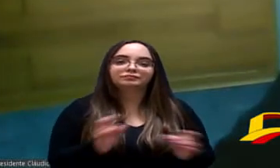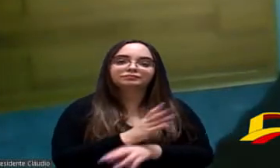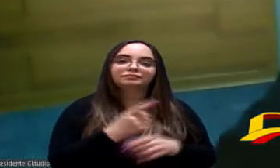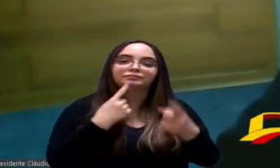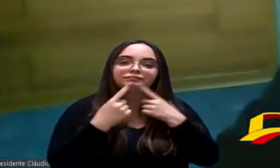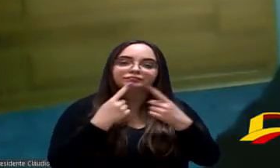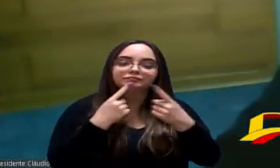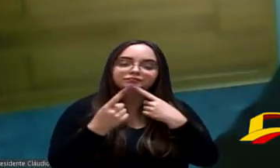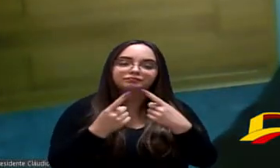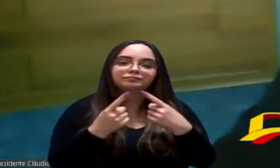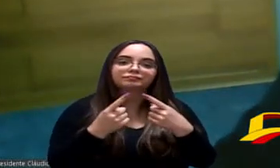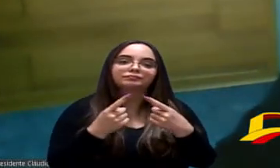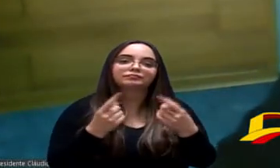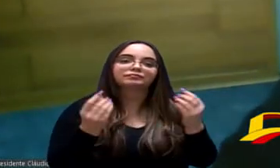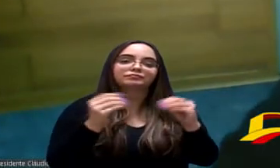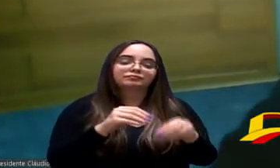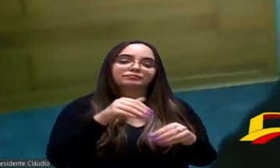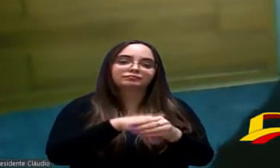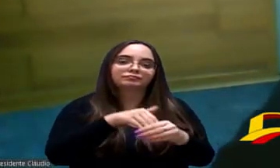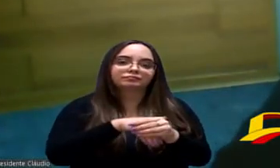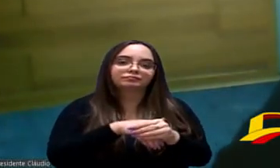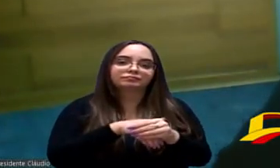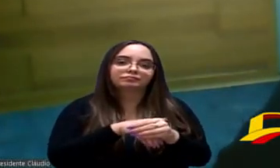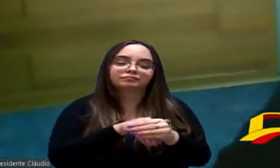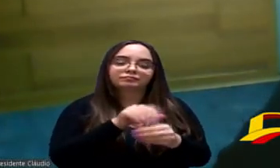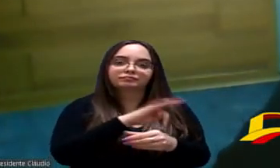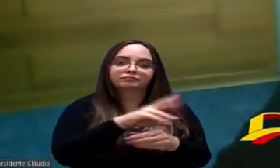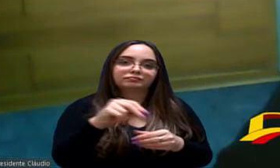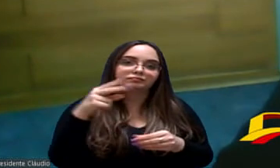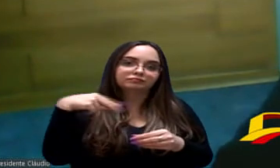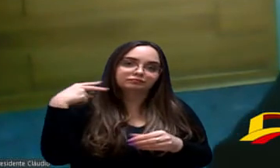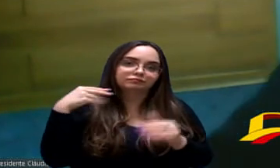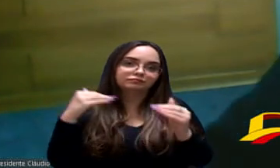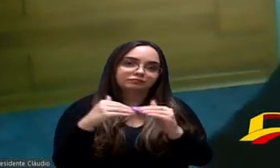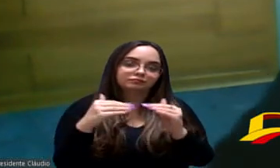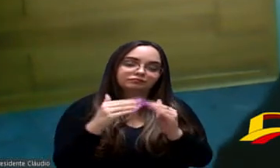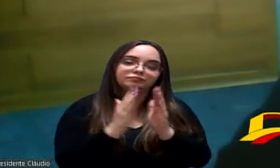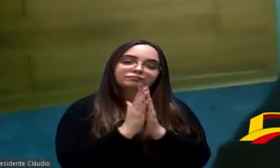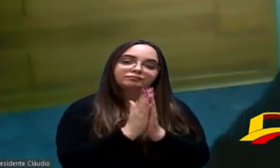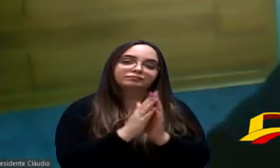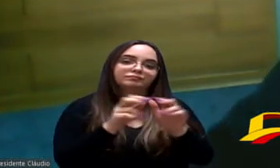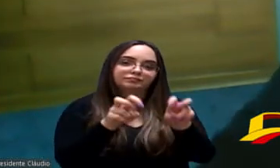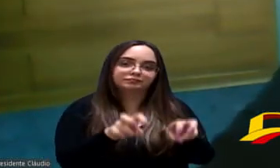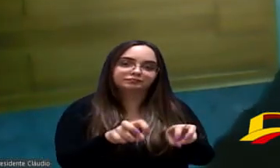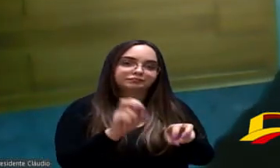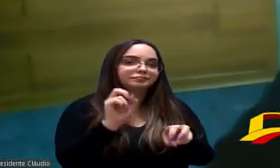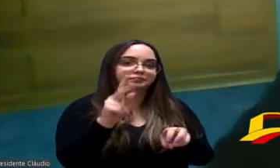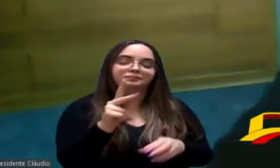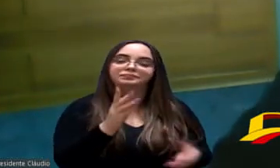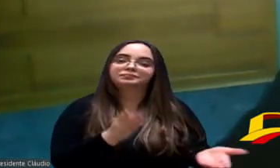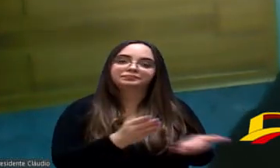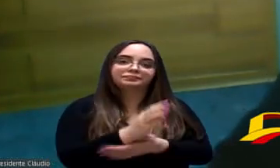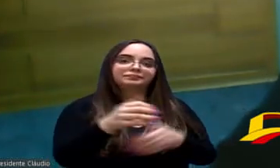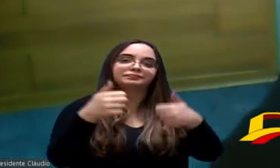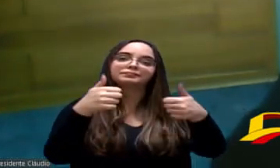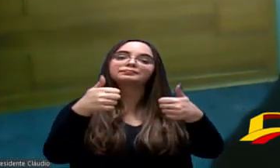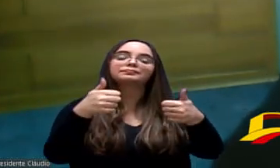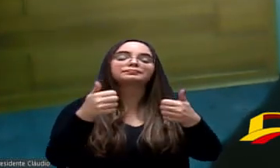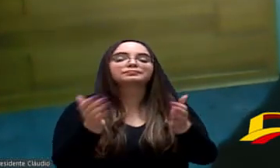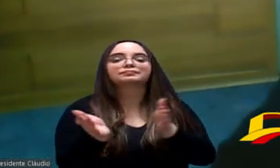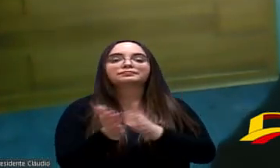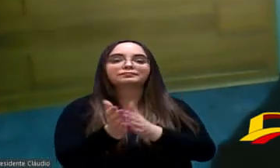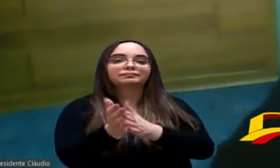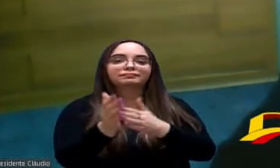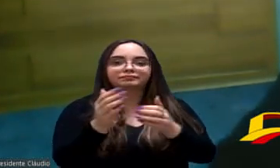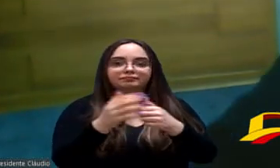discussão, eu coloco em votação. Os vereadores que concordam, permaneçam como estão, aprovado. Meus parabéns,